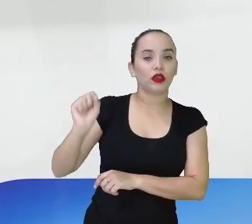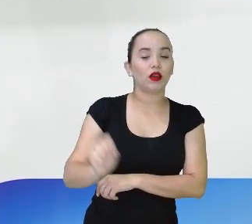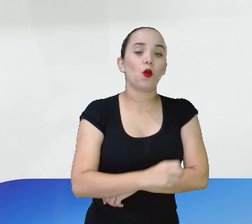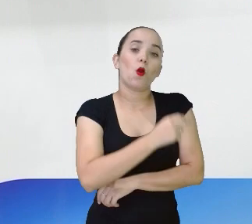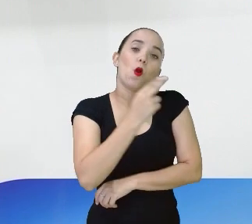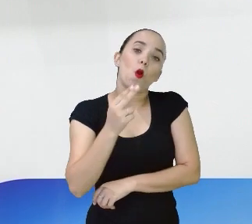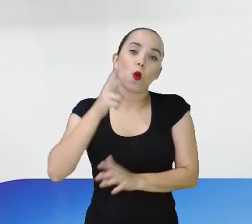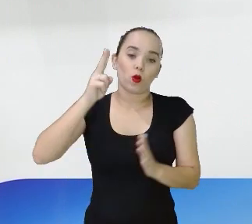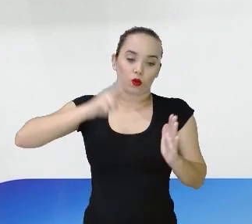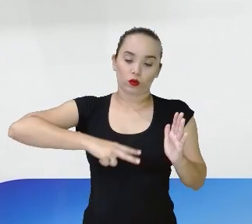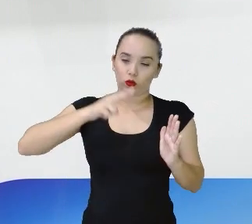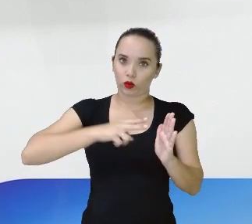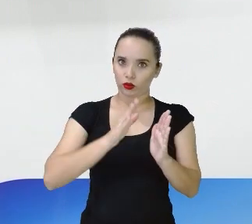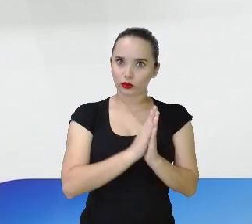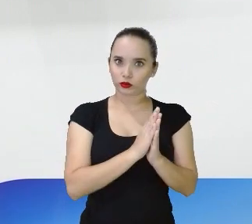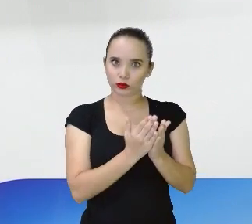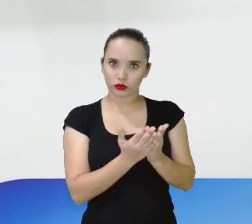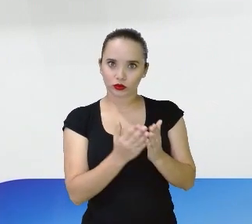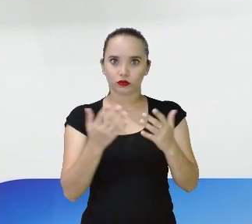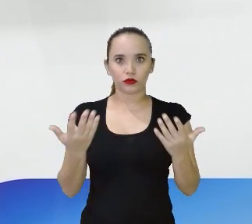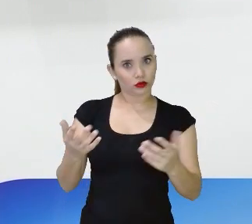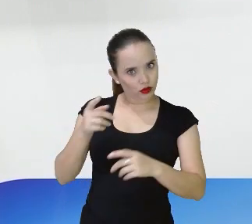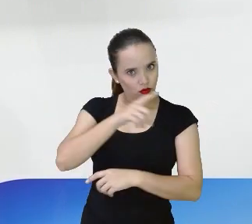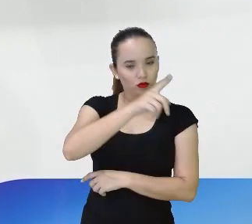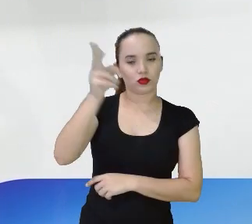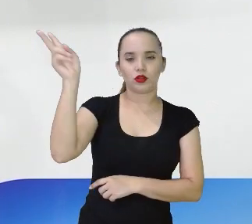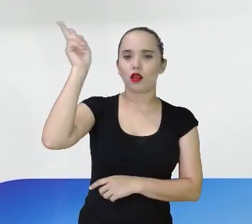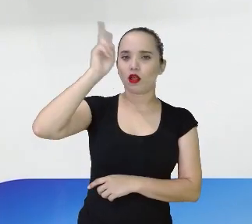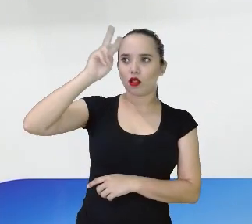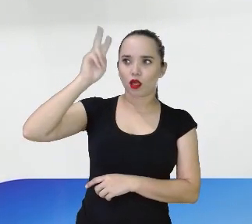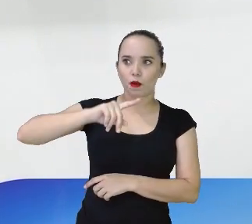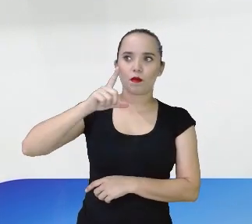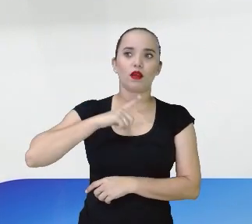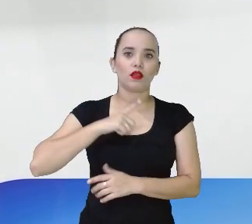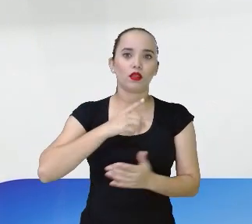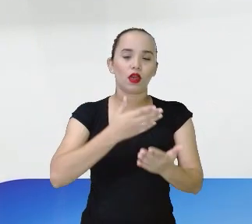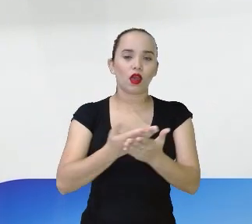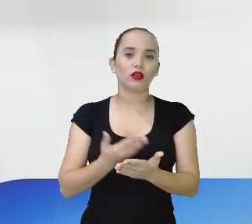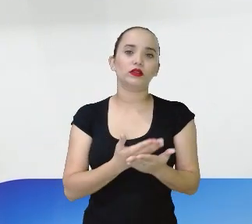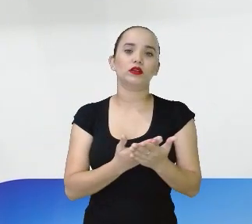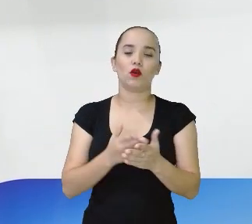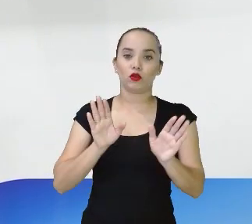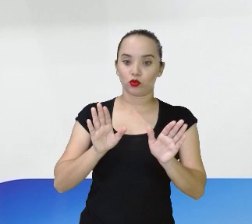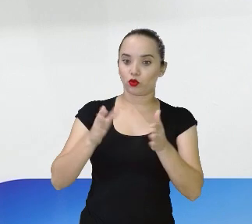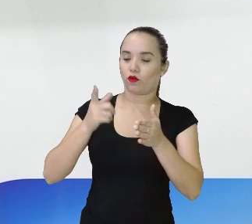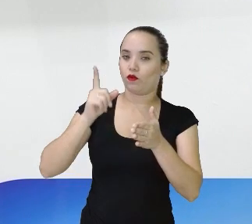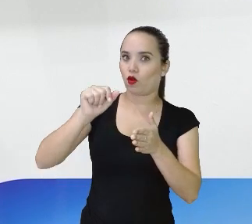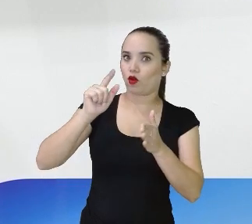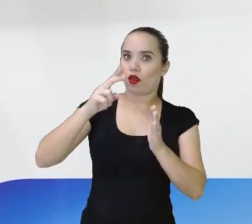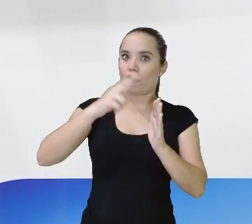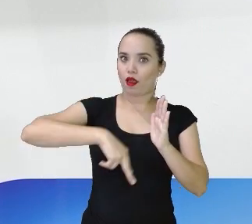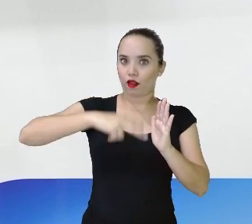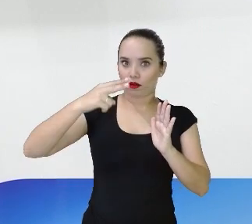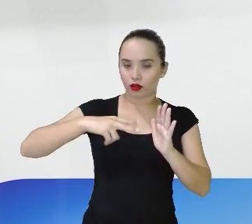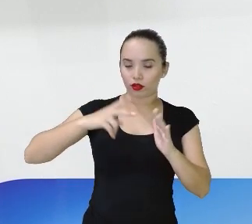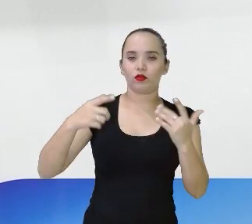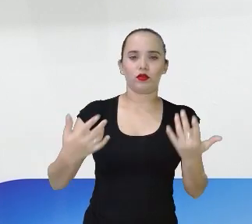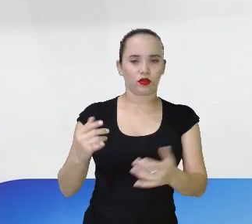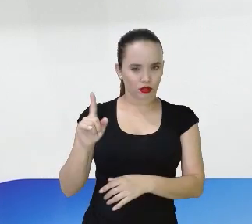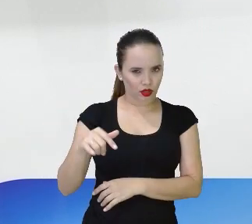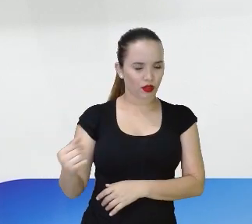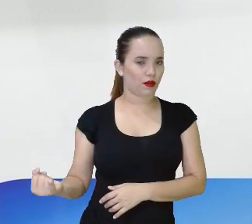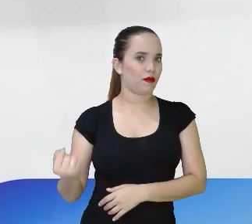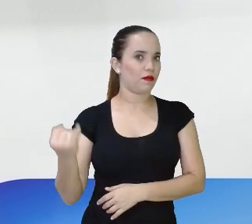livros. Lembre-se que nossas aulas estão sendo foco leitura. E aí é importante que a gente esteja